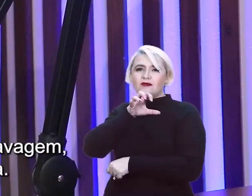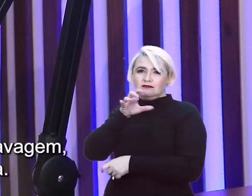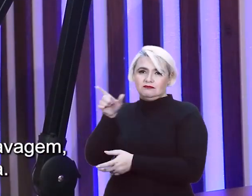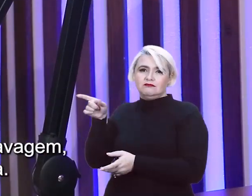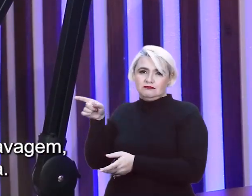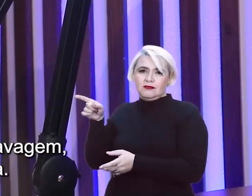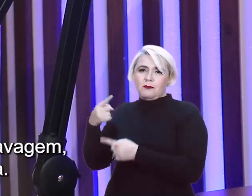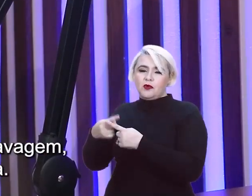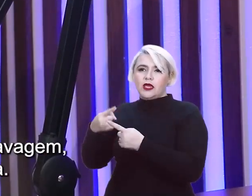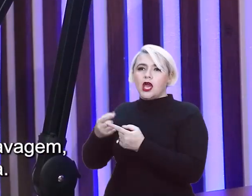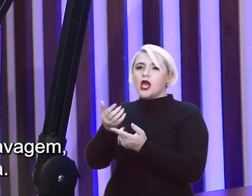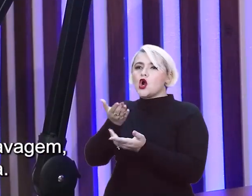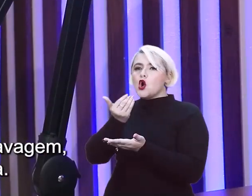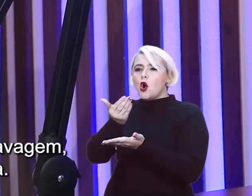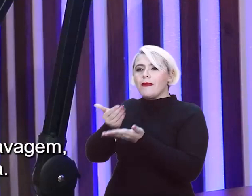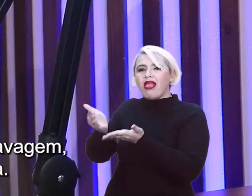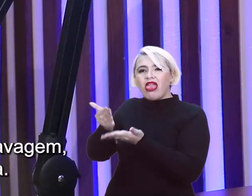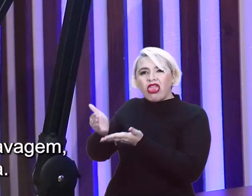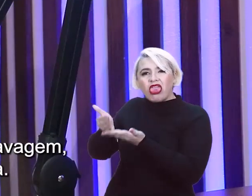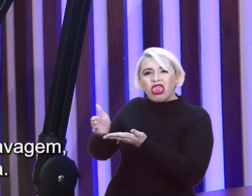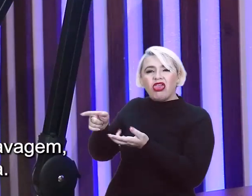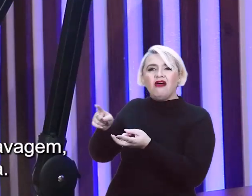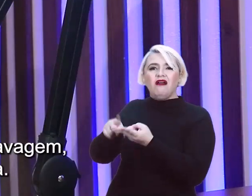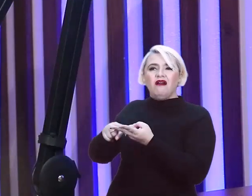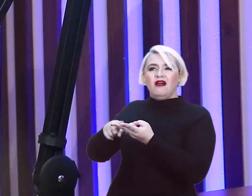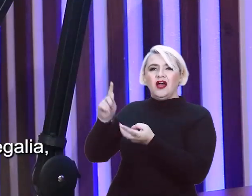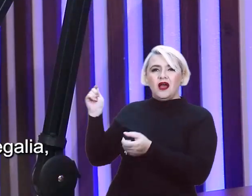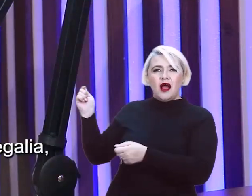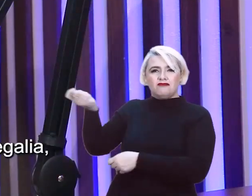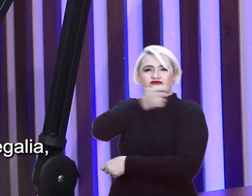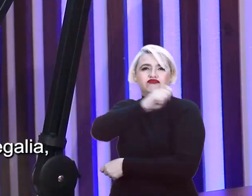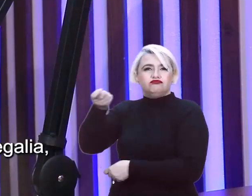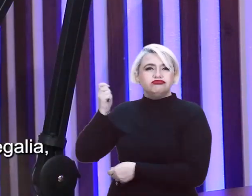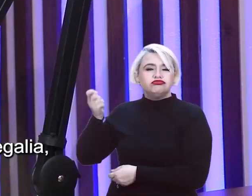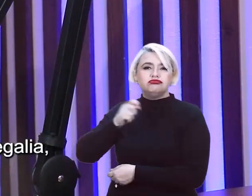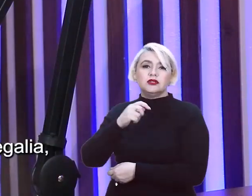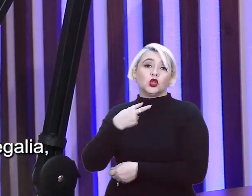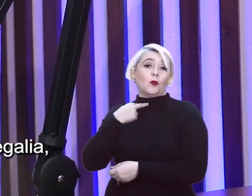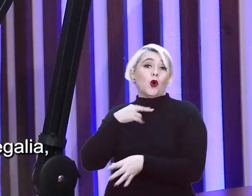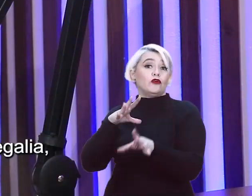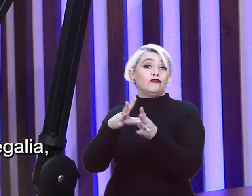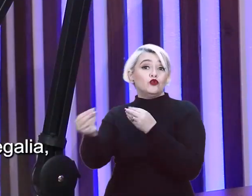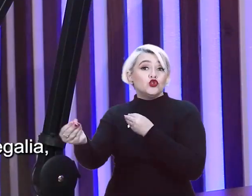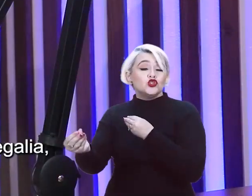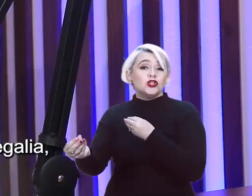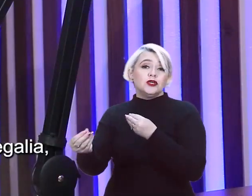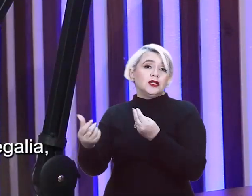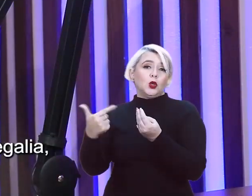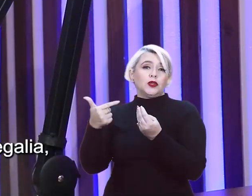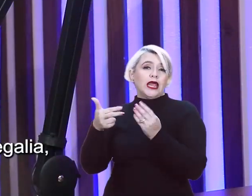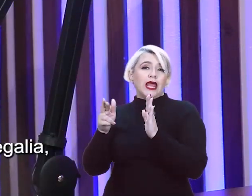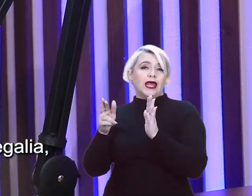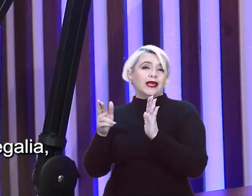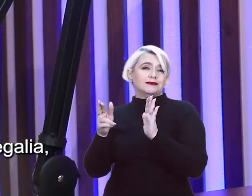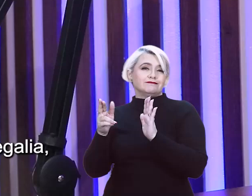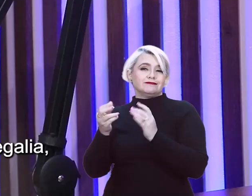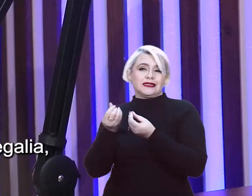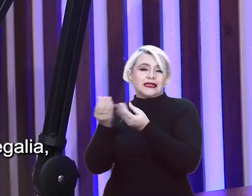porque ele come lavagem, ele come restos, ele apanha, ele não pode fugir, ele não tem regalia, ele